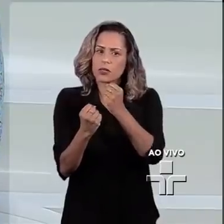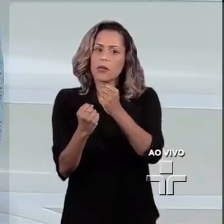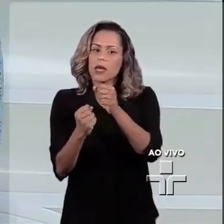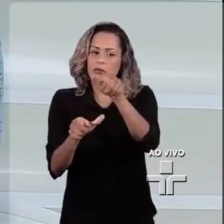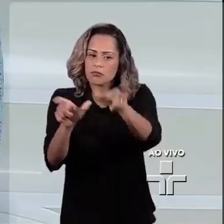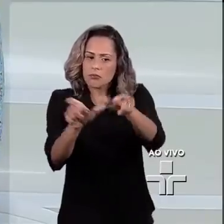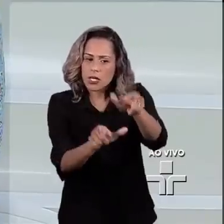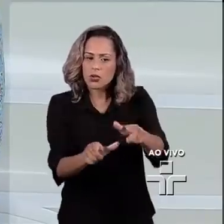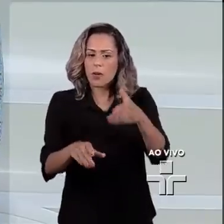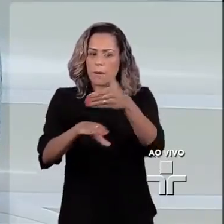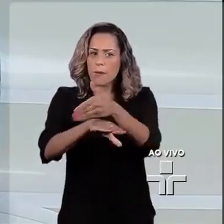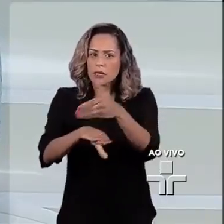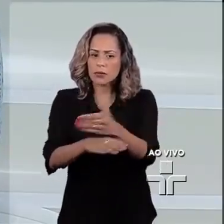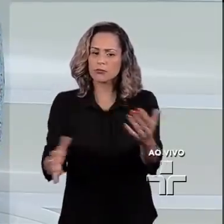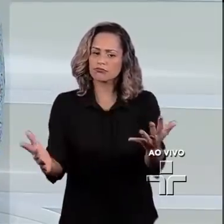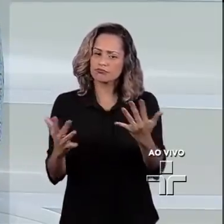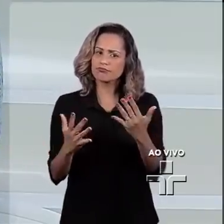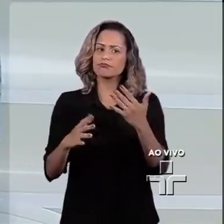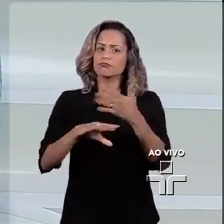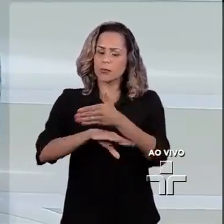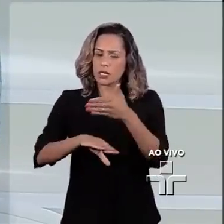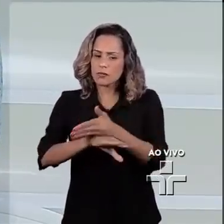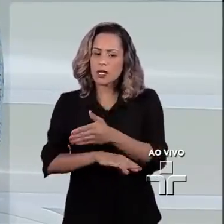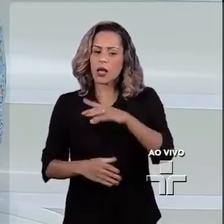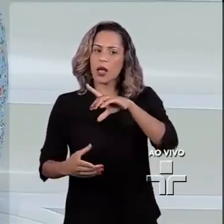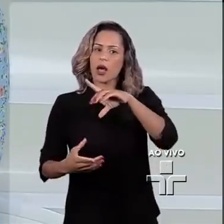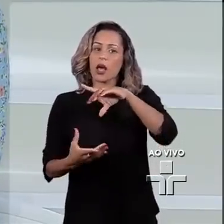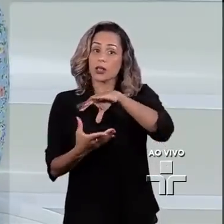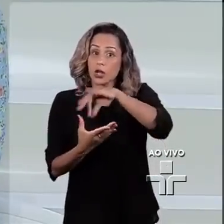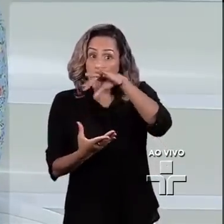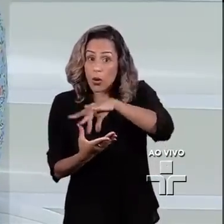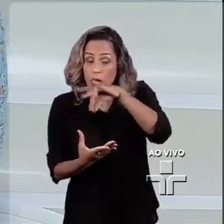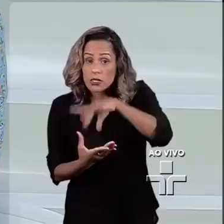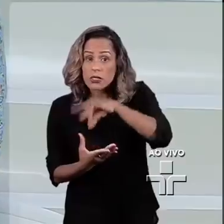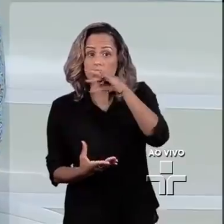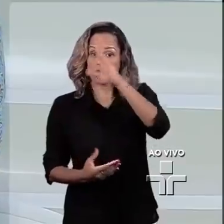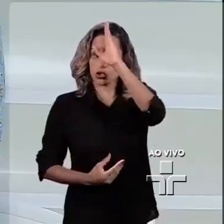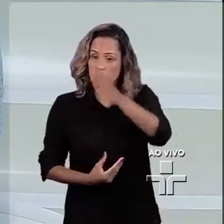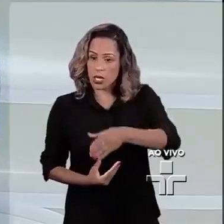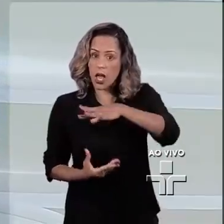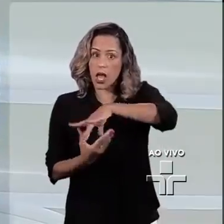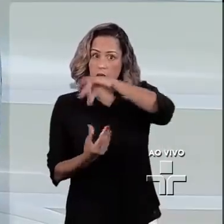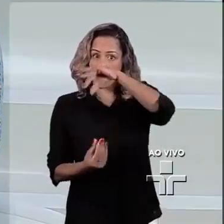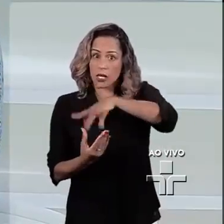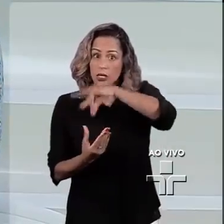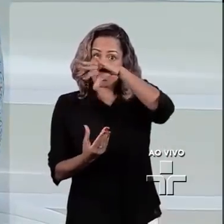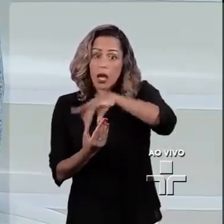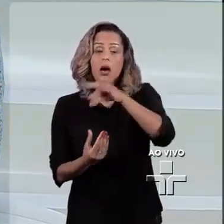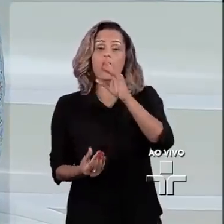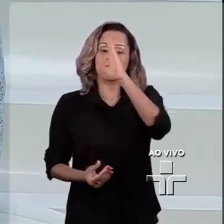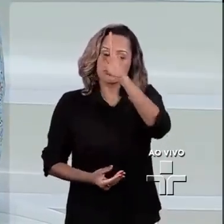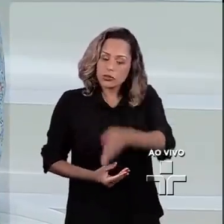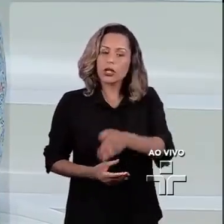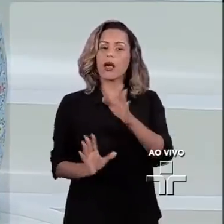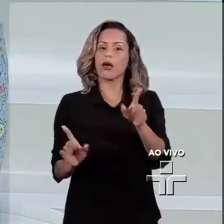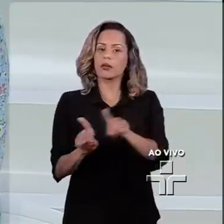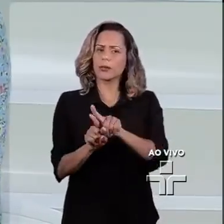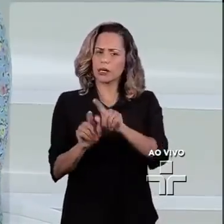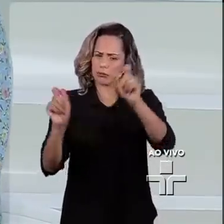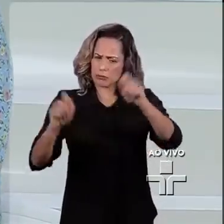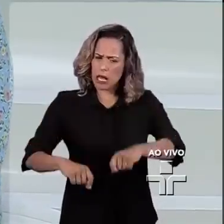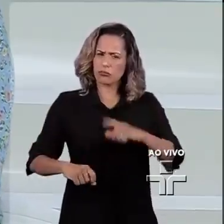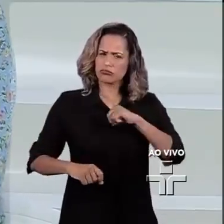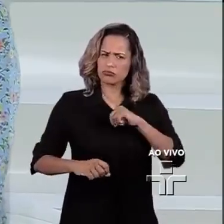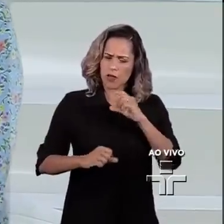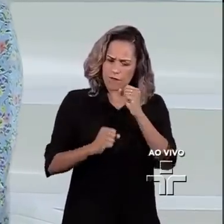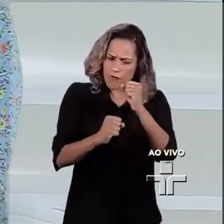da população, democracia participativa, democracia direta? O senhor acha que ela pode ter um espaço maior, fortalecimento dos conselhos, por